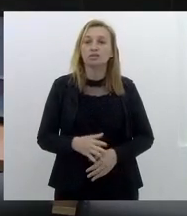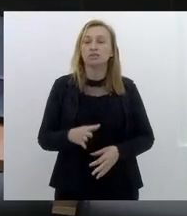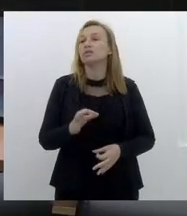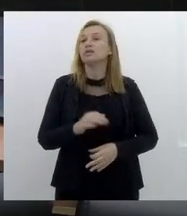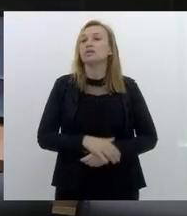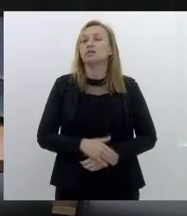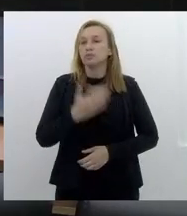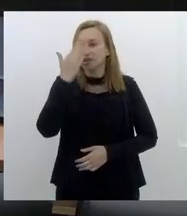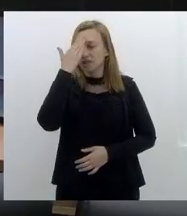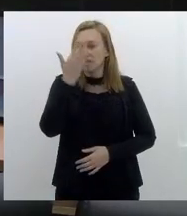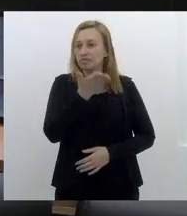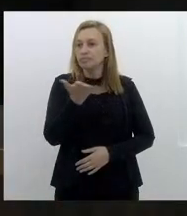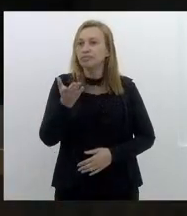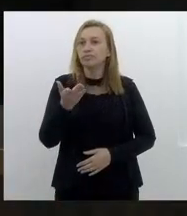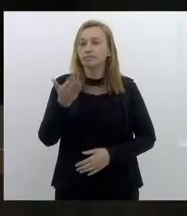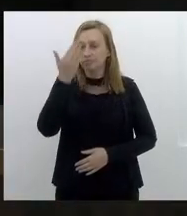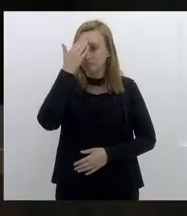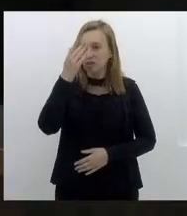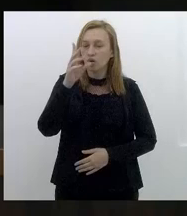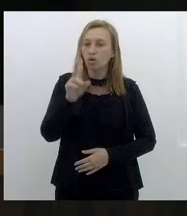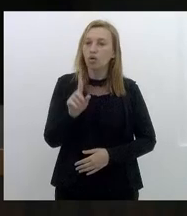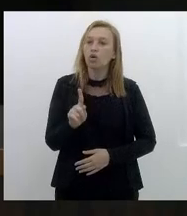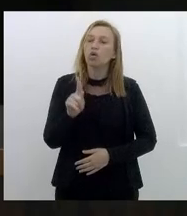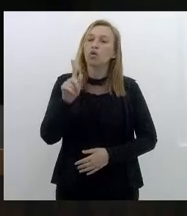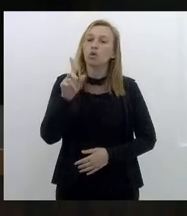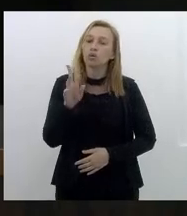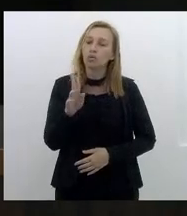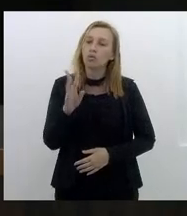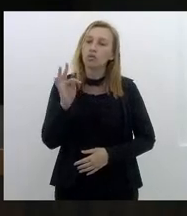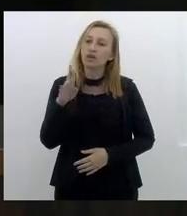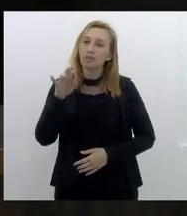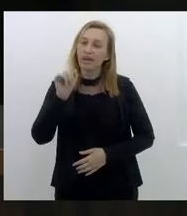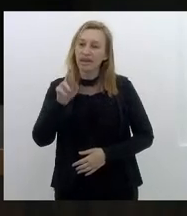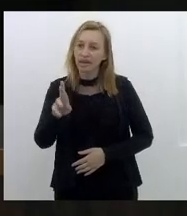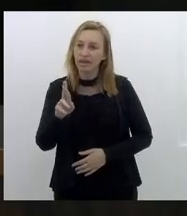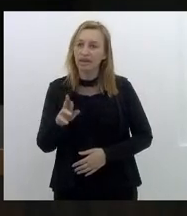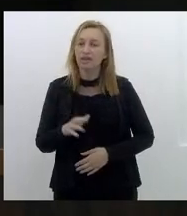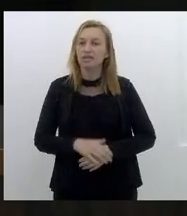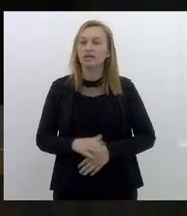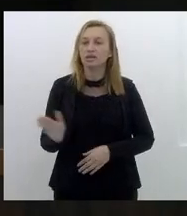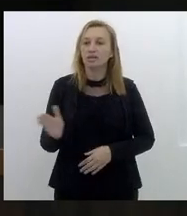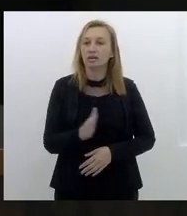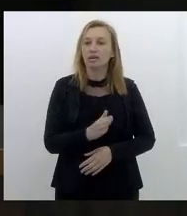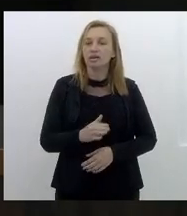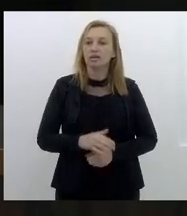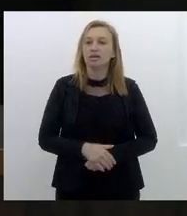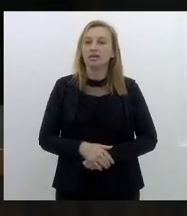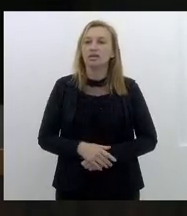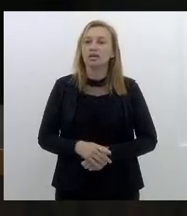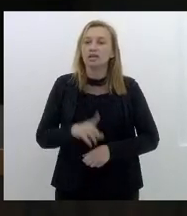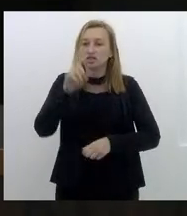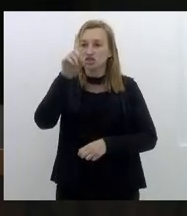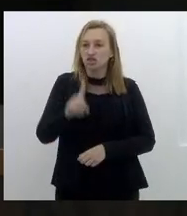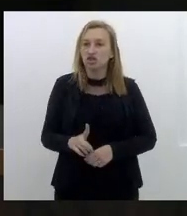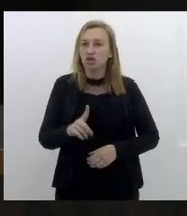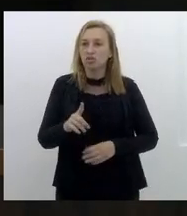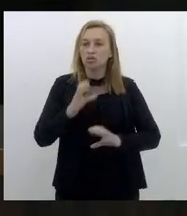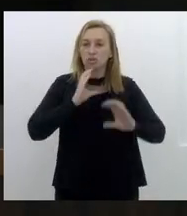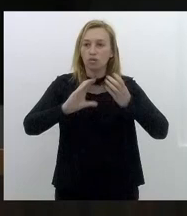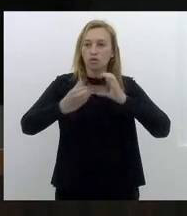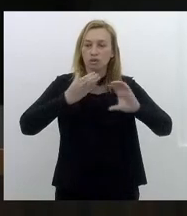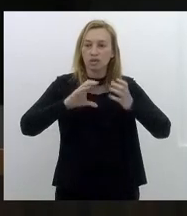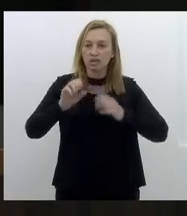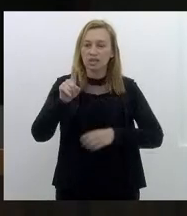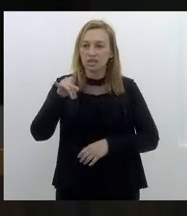Justiça obrigado obrigado por ter viés pelas palavras passar a palavra para ele 7 Rosa diretora de comunicação